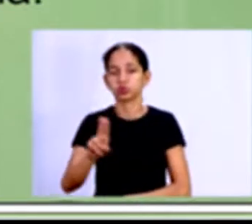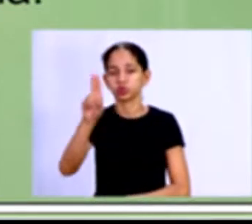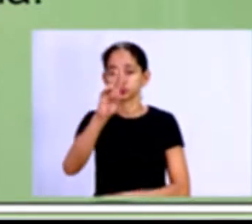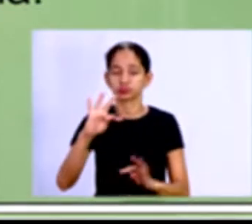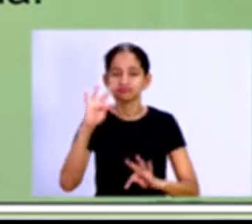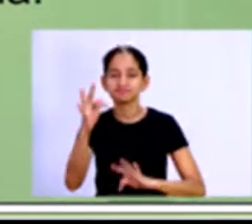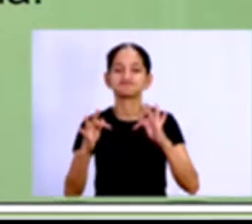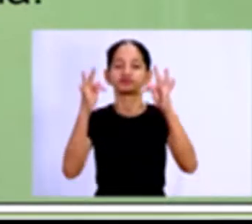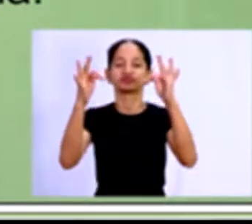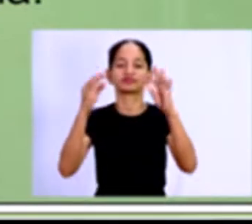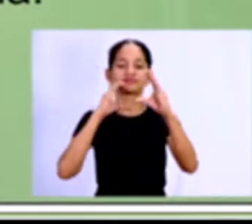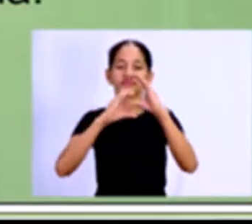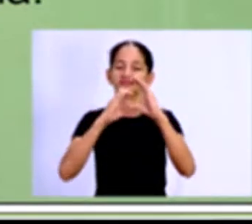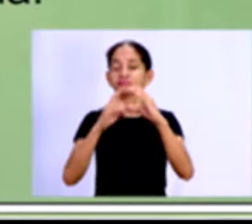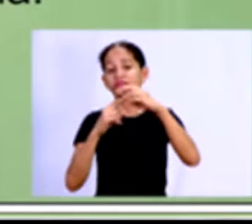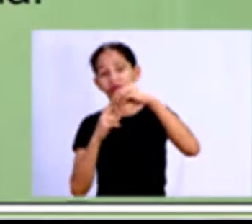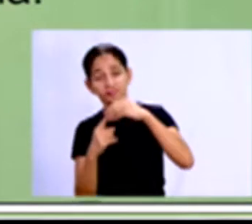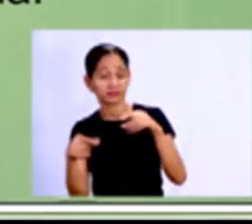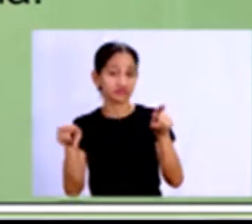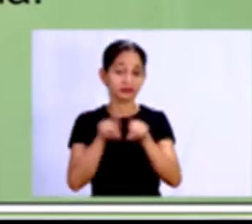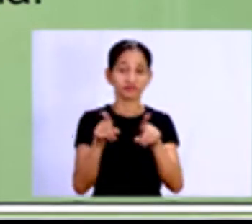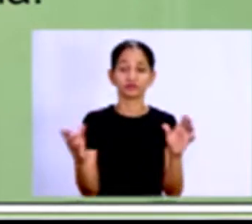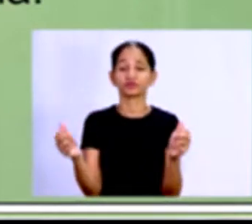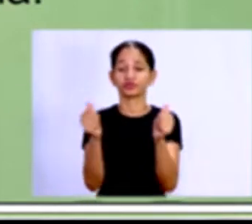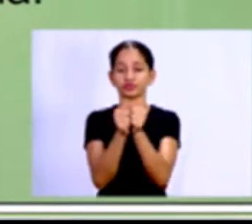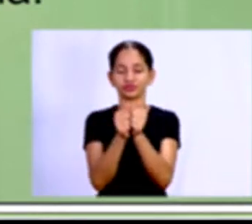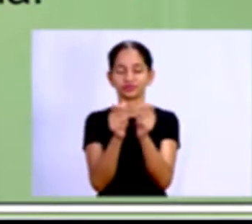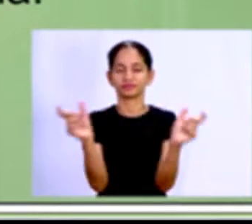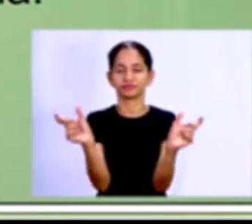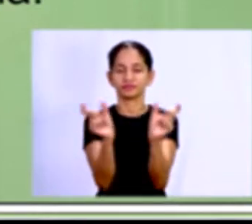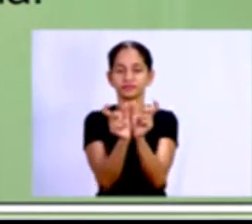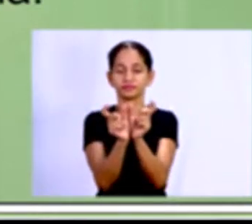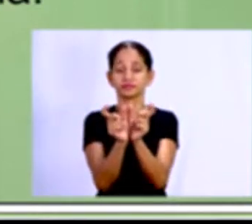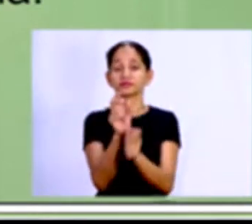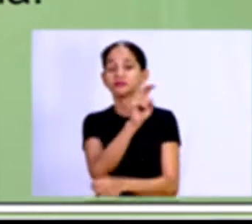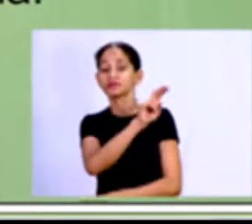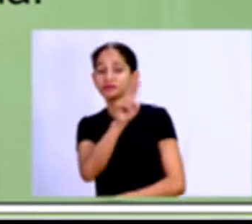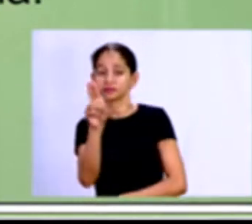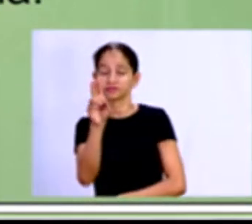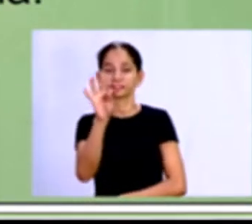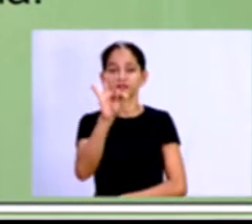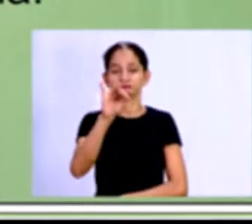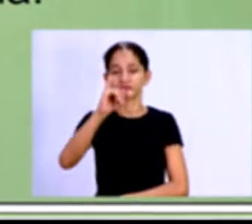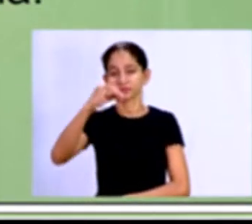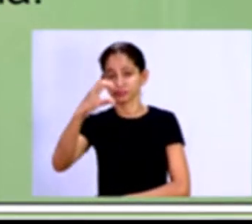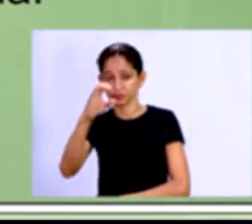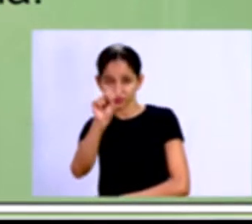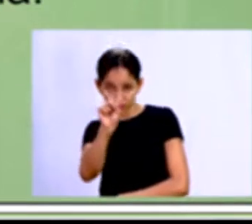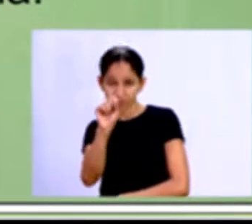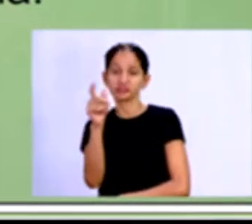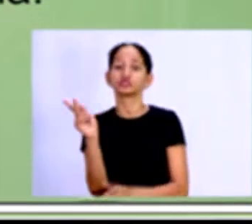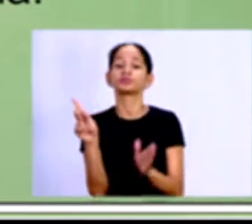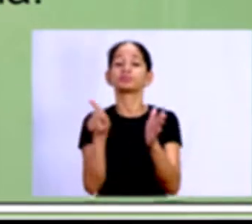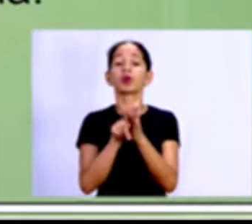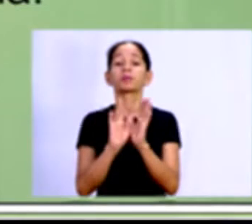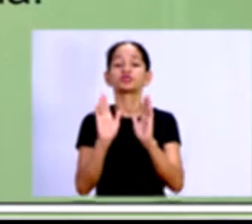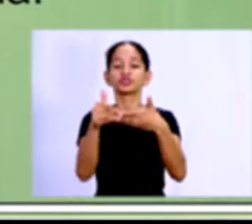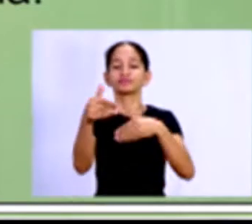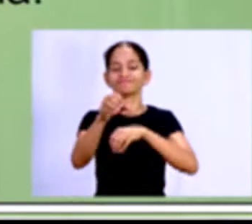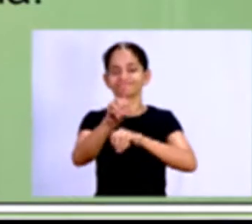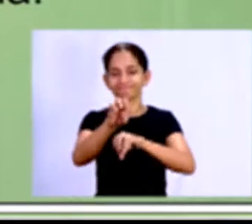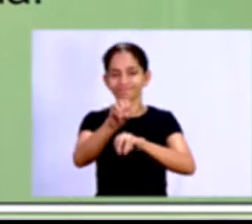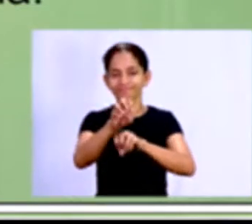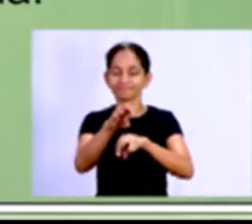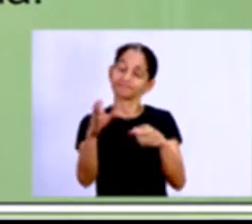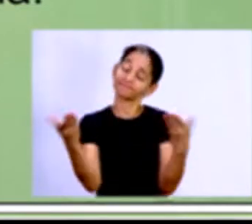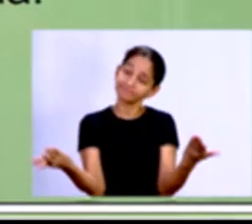da informação e da comunicação, também chamadas de TICs, para o ensino, caracteriza